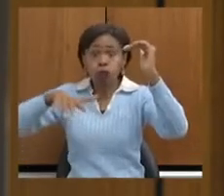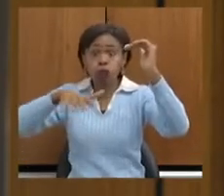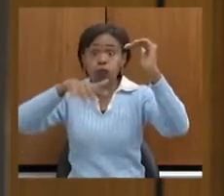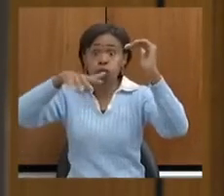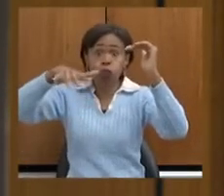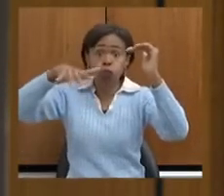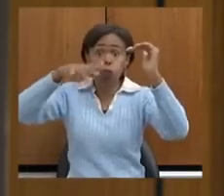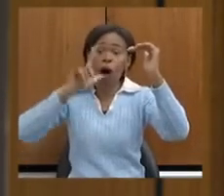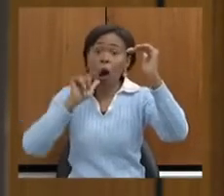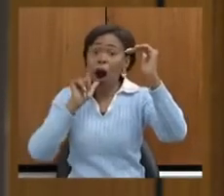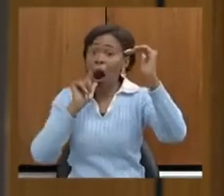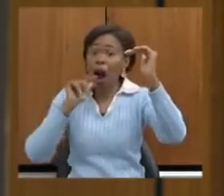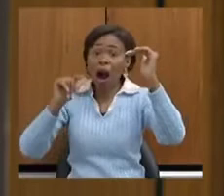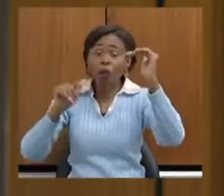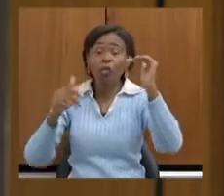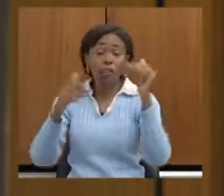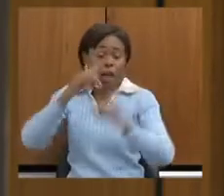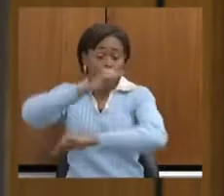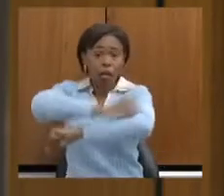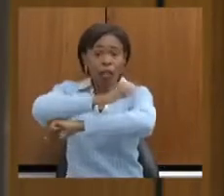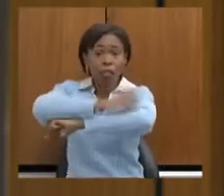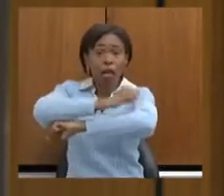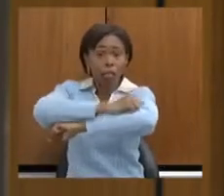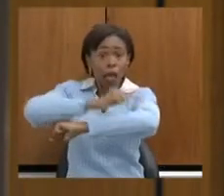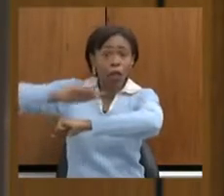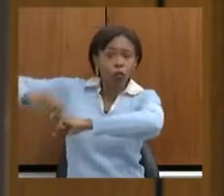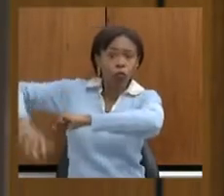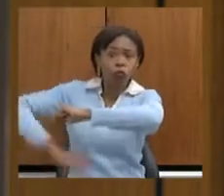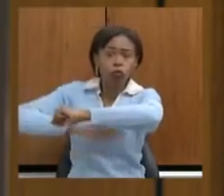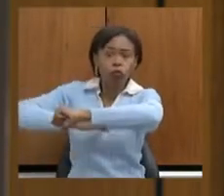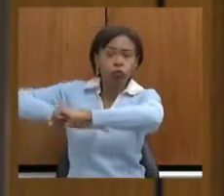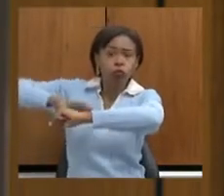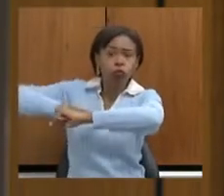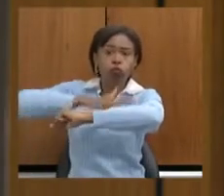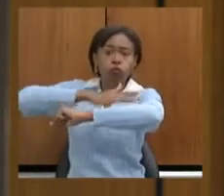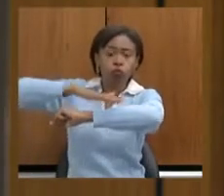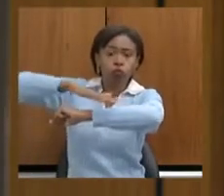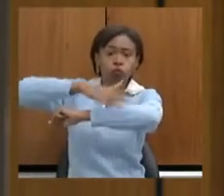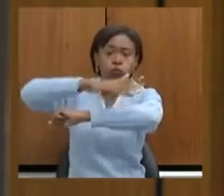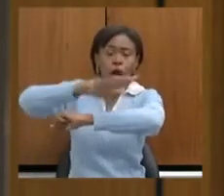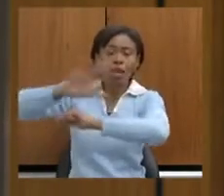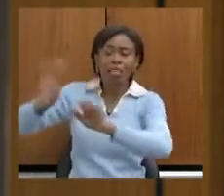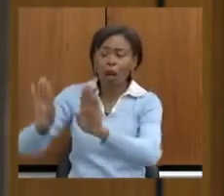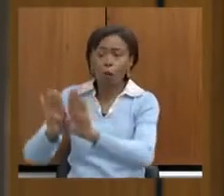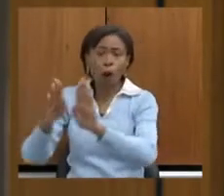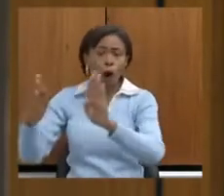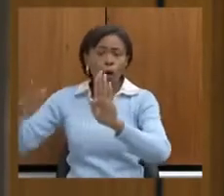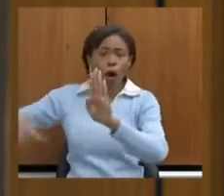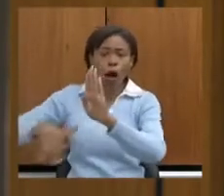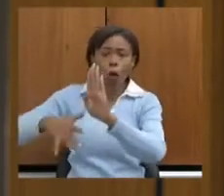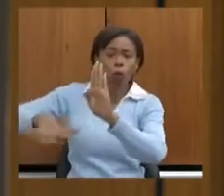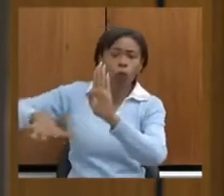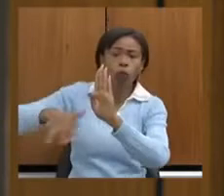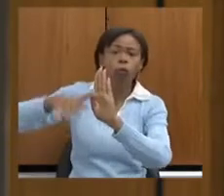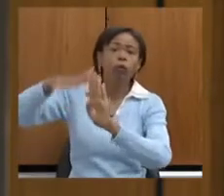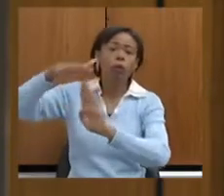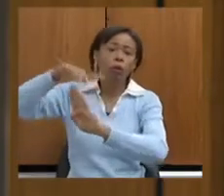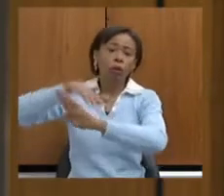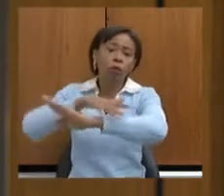já estava passando na janela saindo é tanto nas portas e saindo pela janela